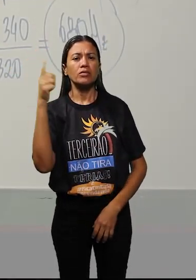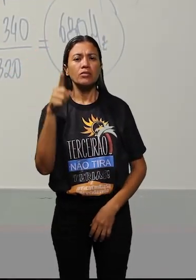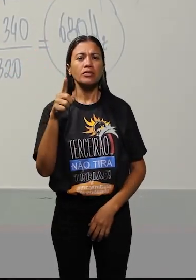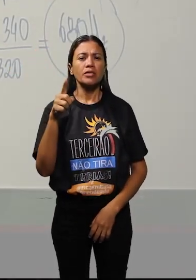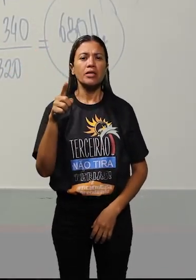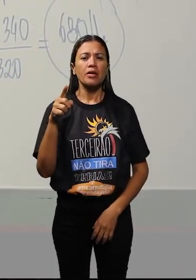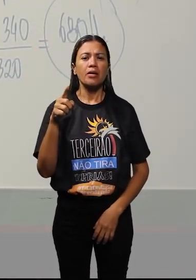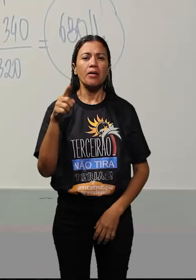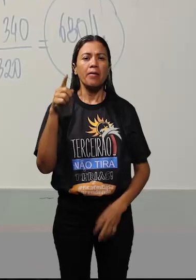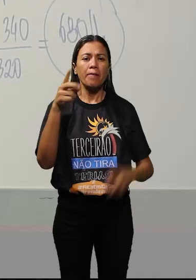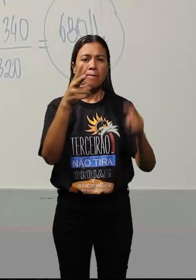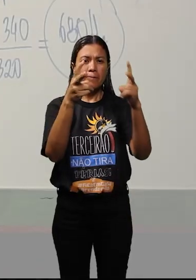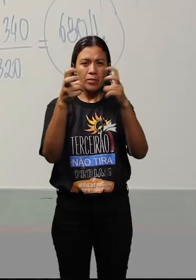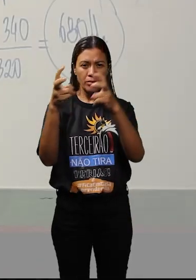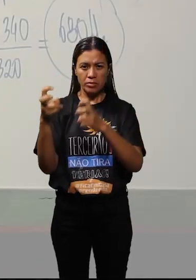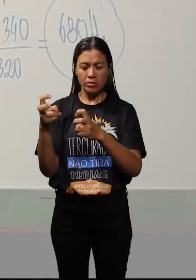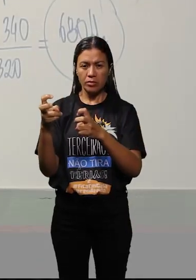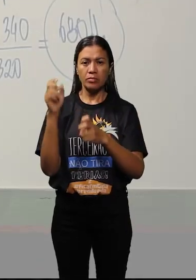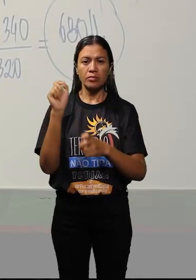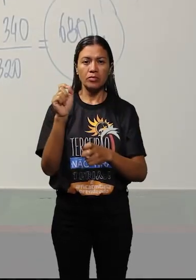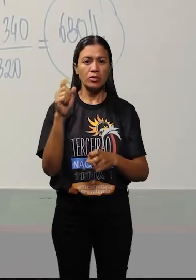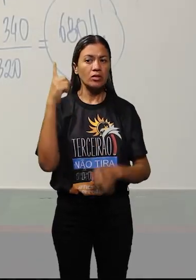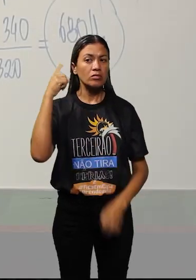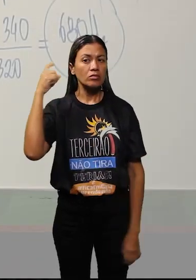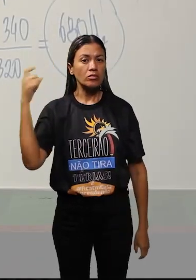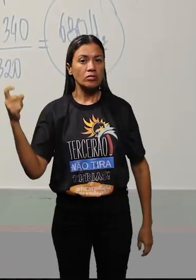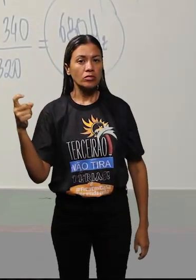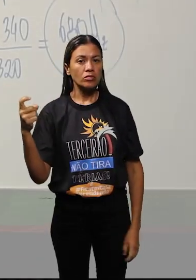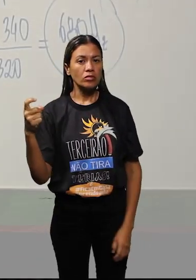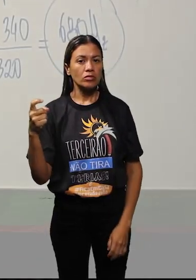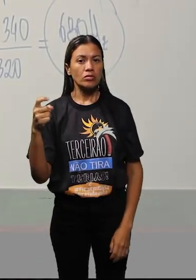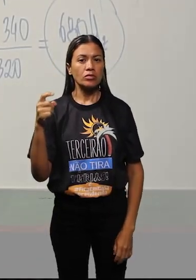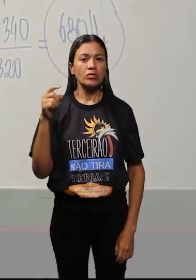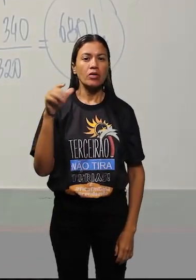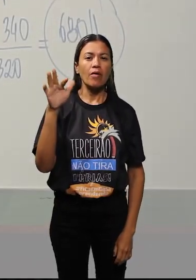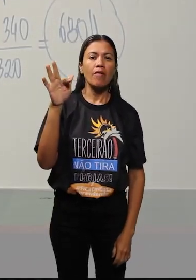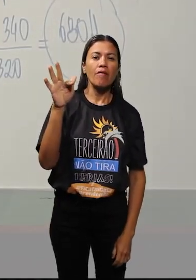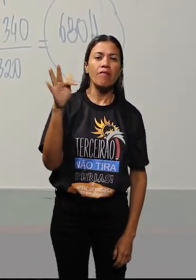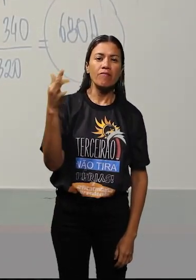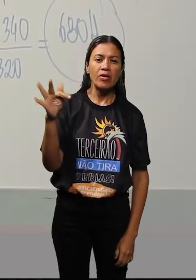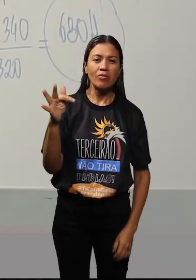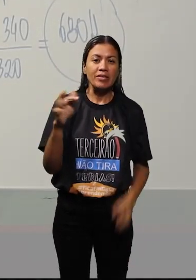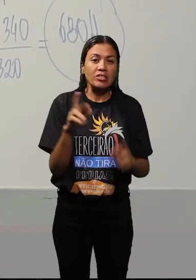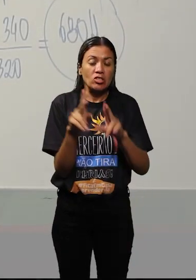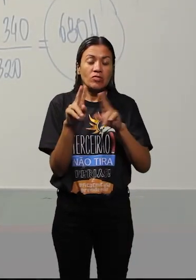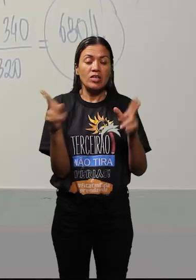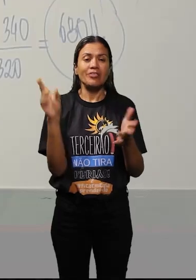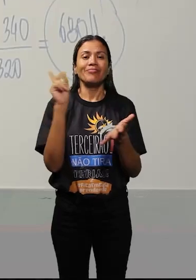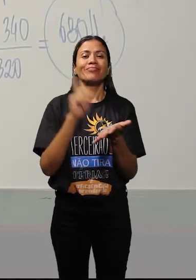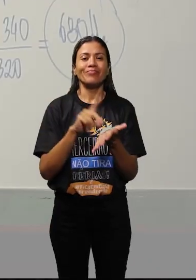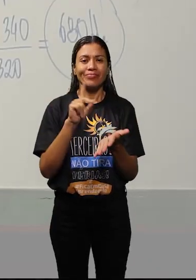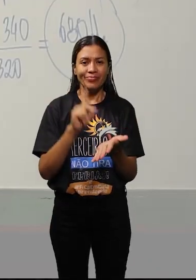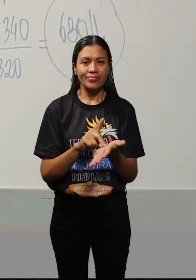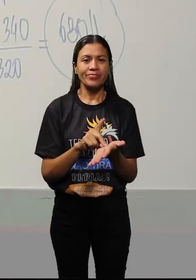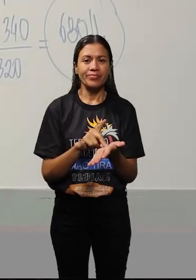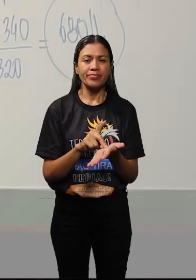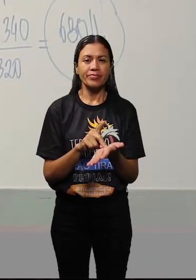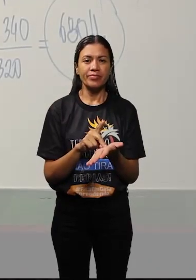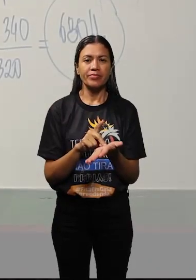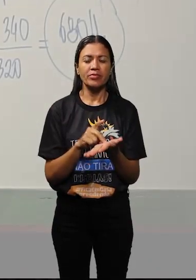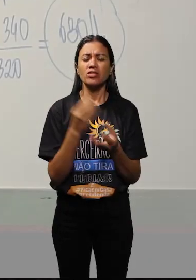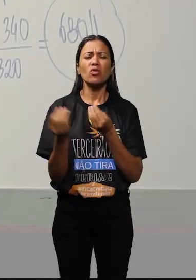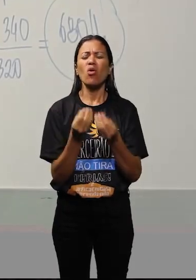uma ambulância que está se movimentando, né, que está se deslocando, e ela emite um som que natural, um som